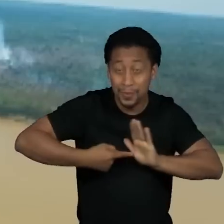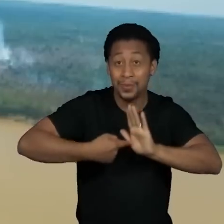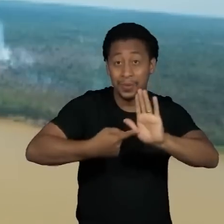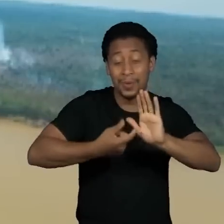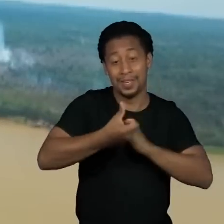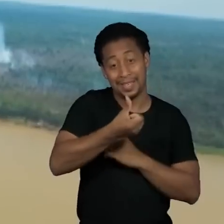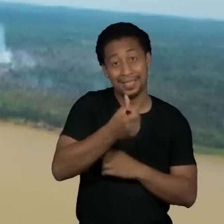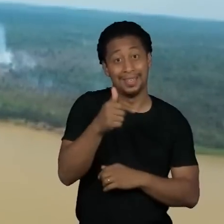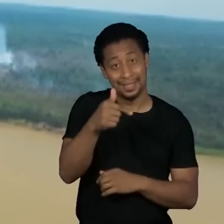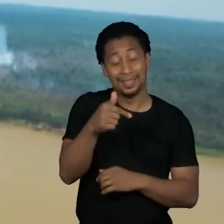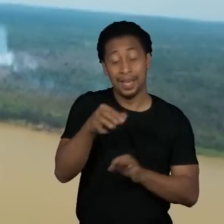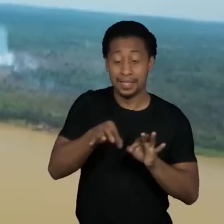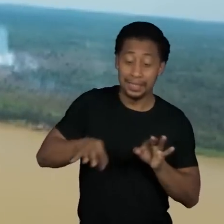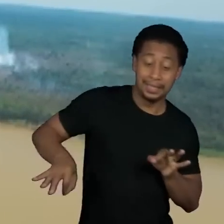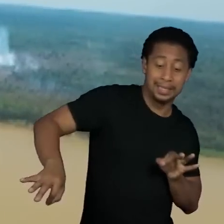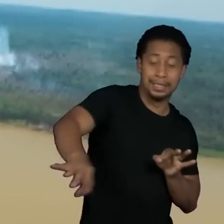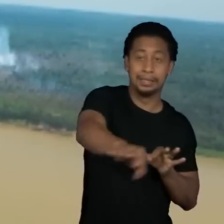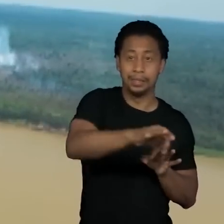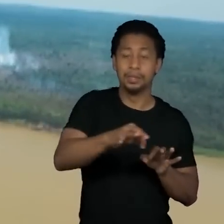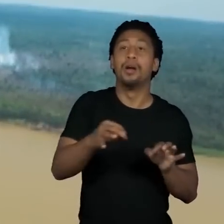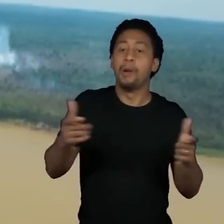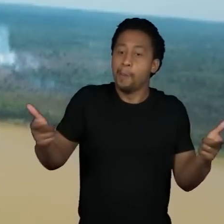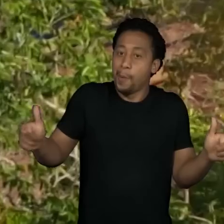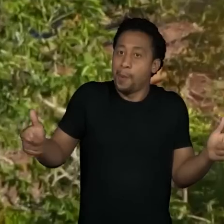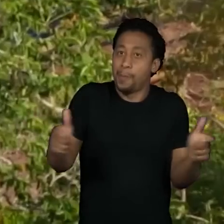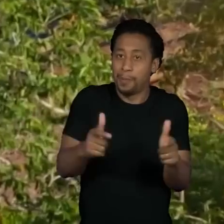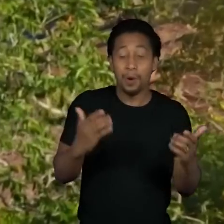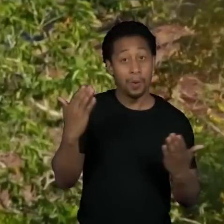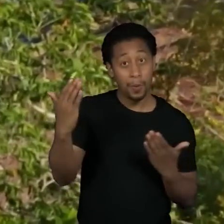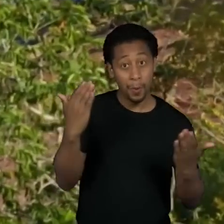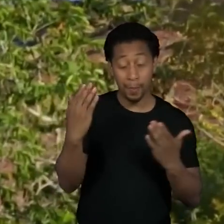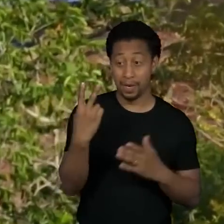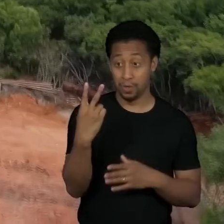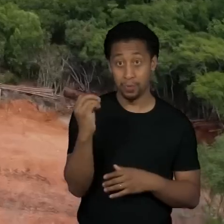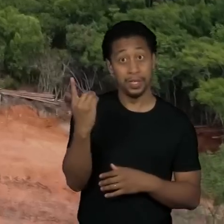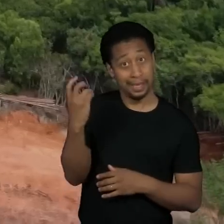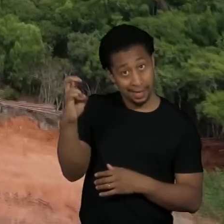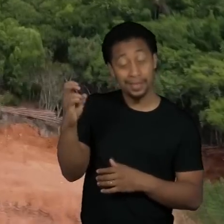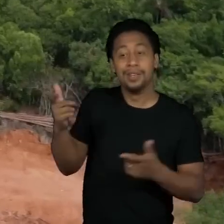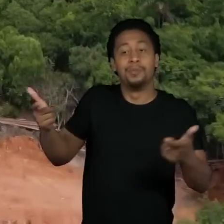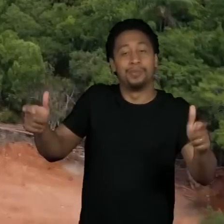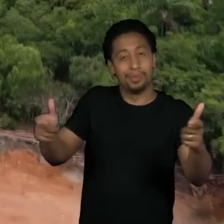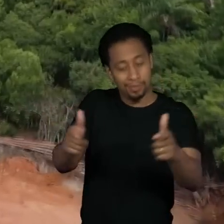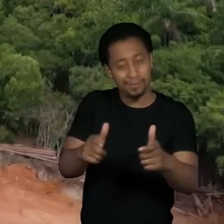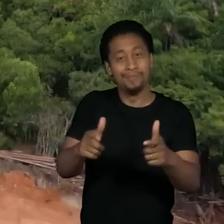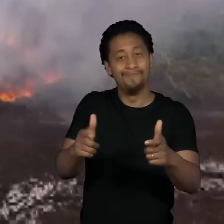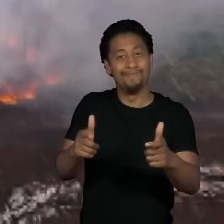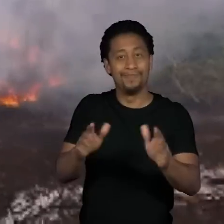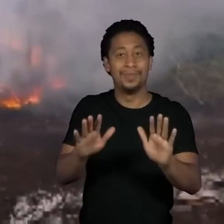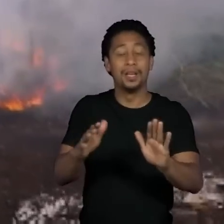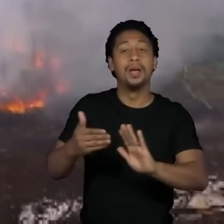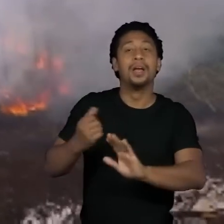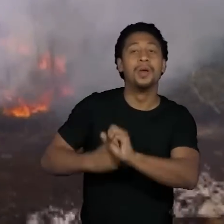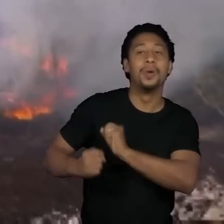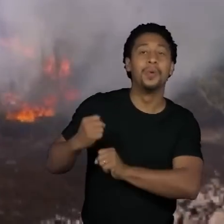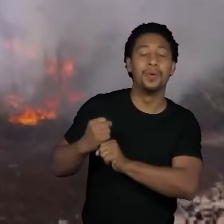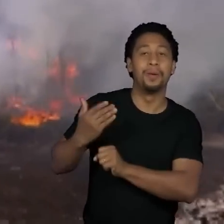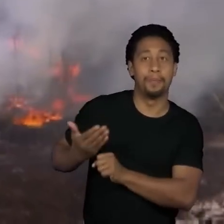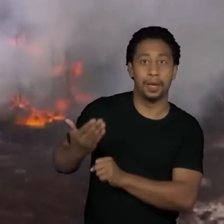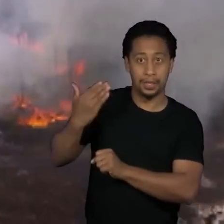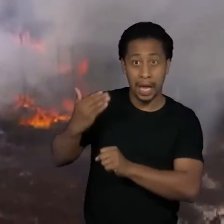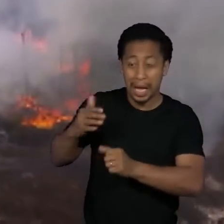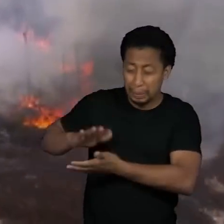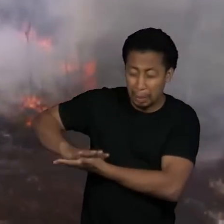quilômetros quadrados, a quarta menor desde 2015. No ano passado, o índice chegou a 430